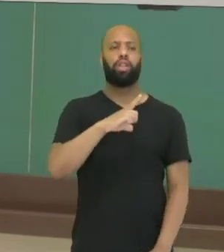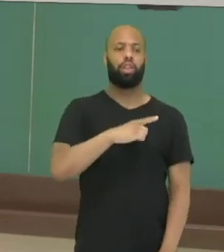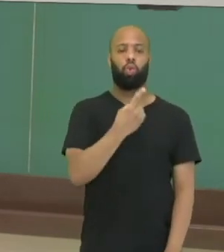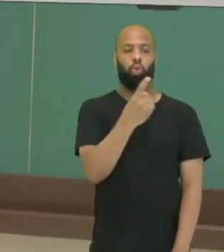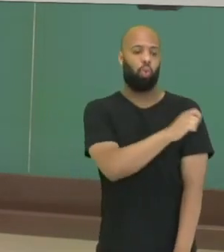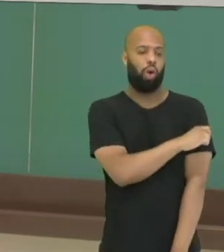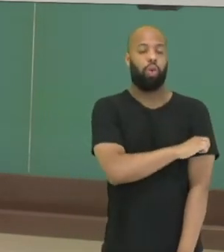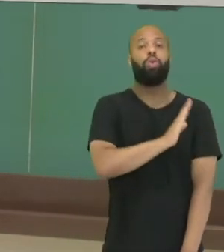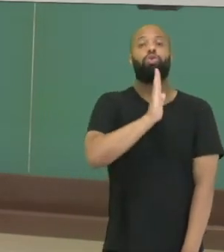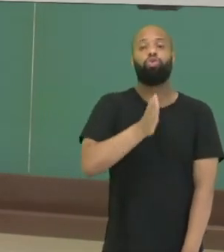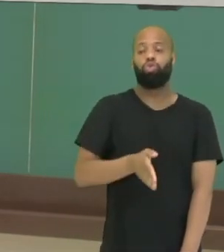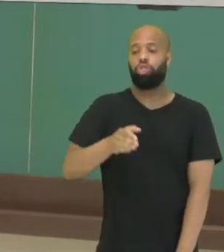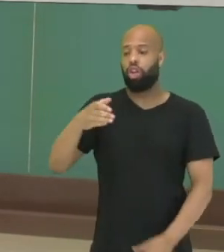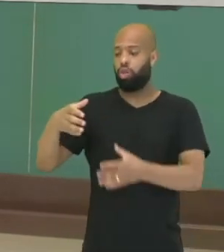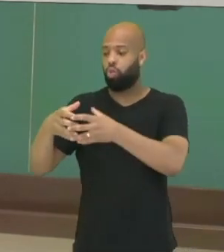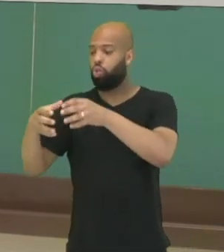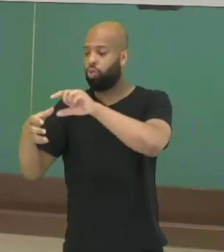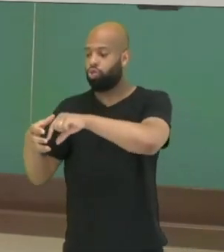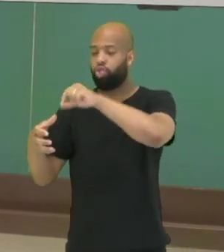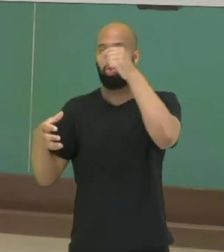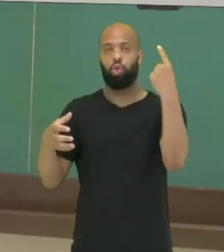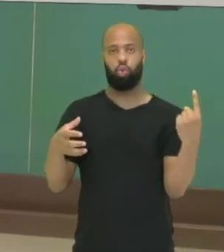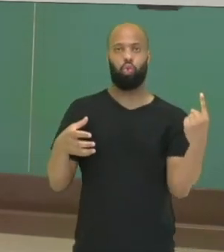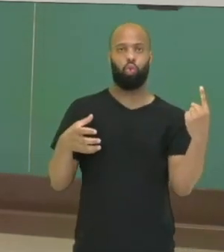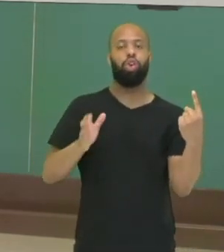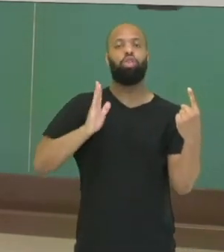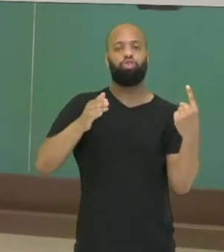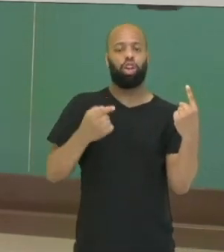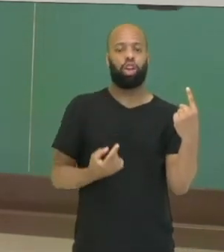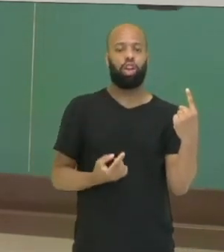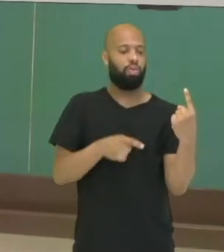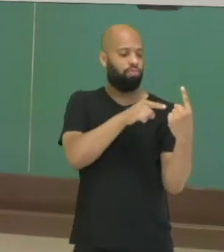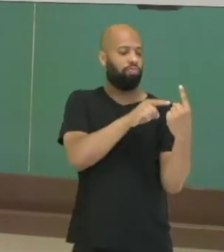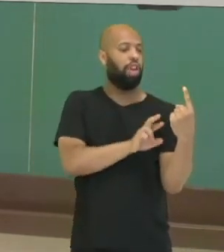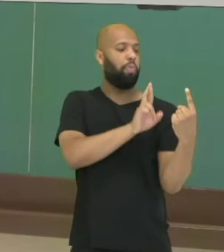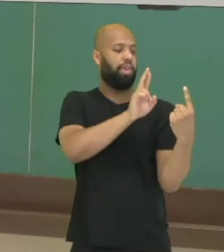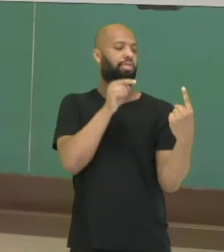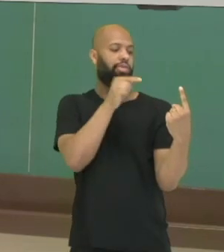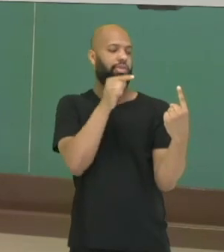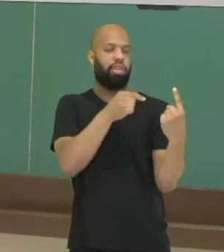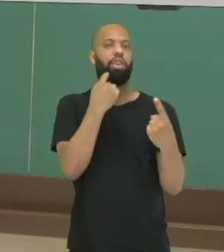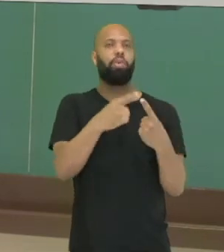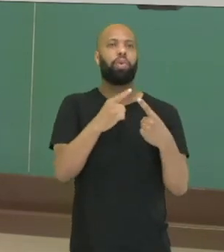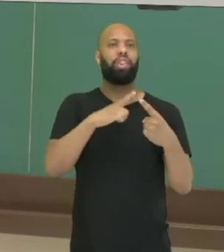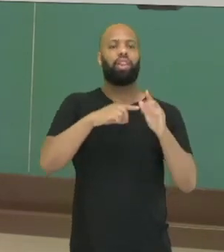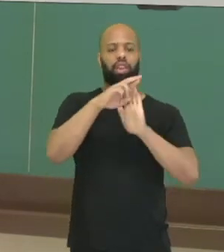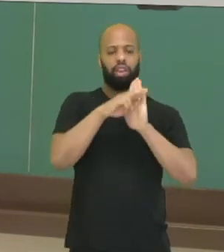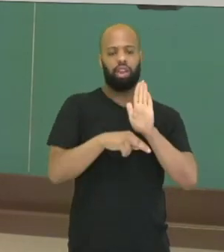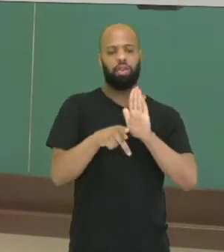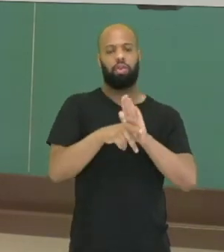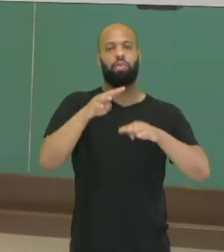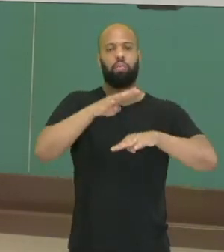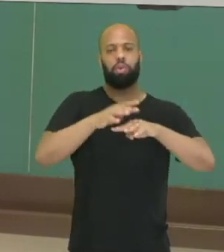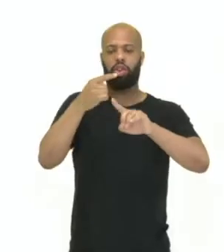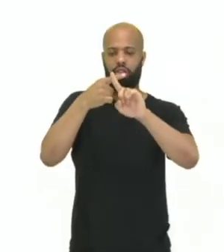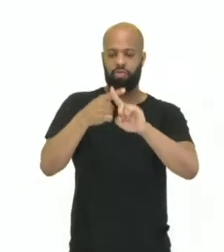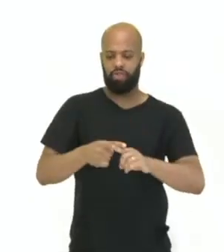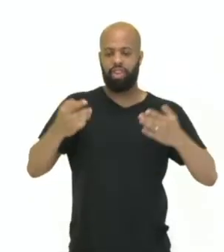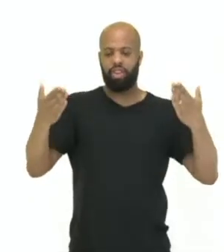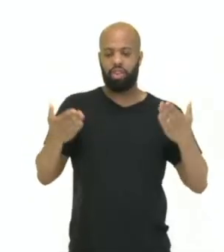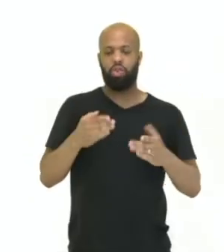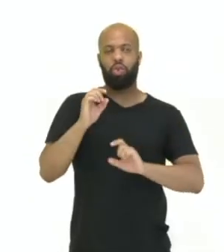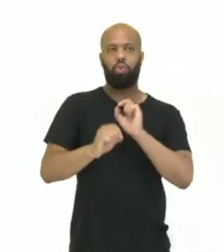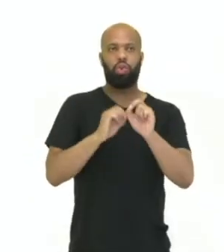já foi retirado, ele já está escolhido como representante. Pelo princípio multiplicativo, basta que